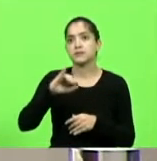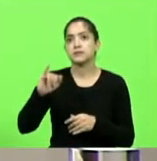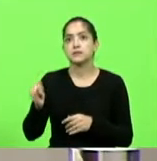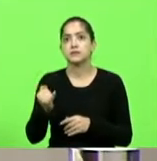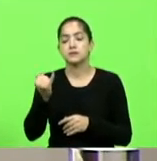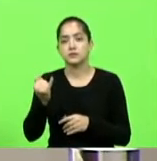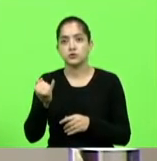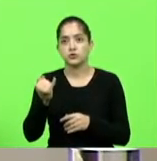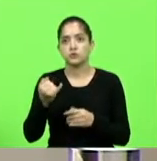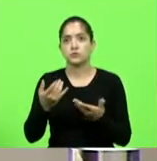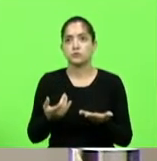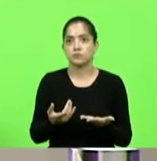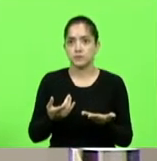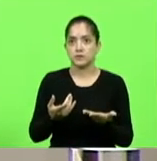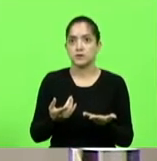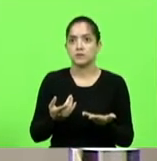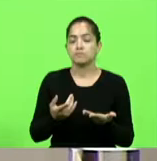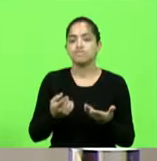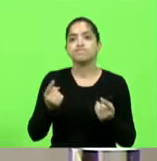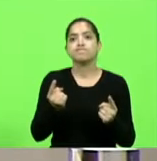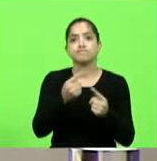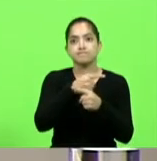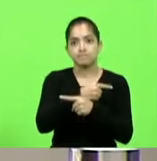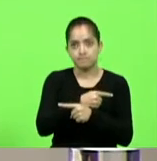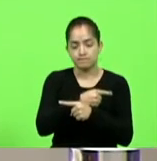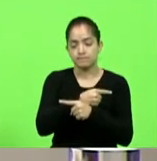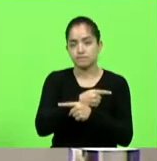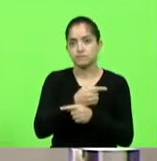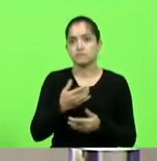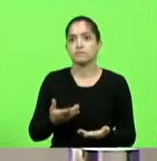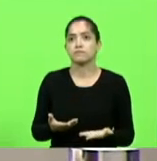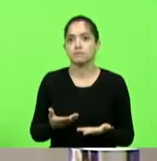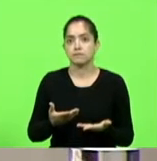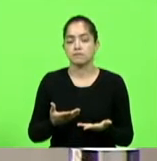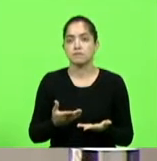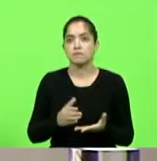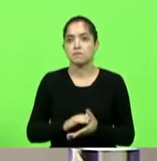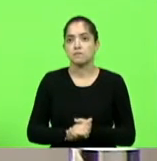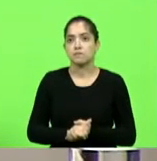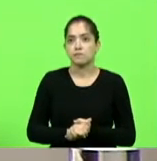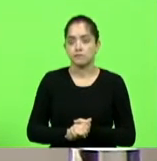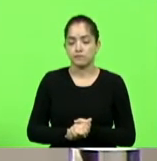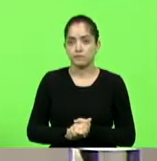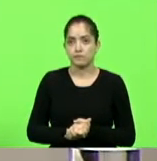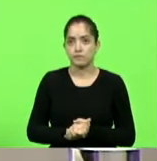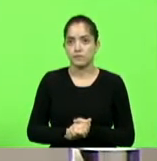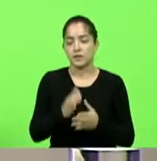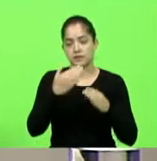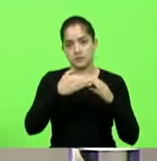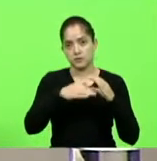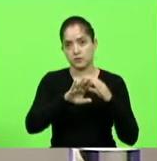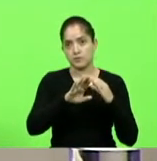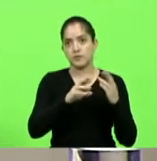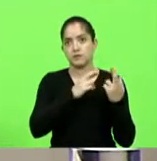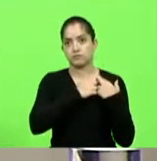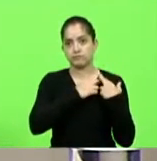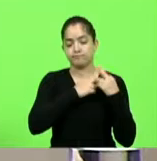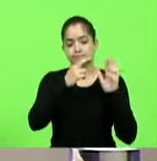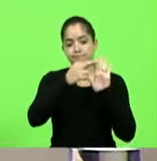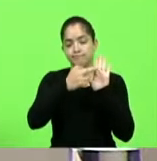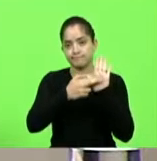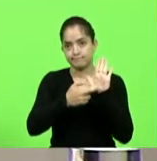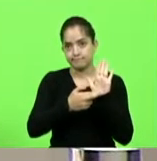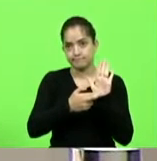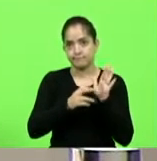Justiça apresentou pareceres contrários às seguintes matérias e que as mesmas terão seu encaminhamento conforme o regimento